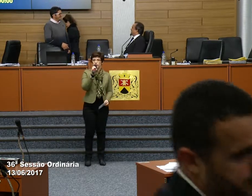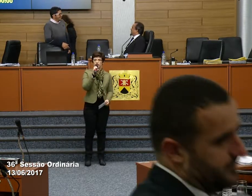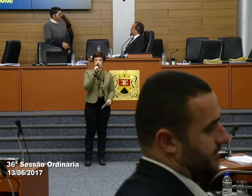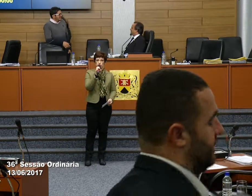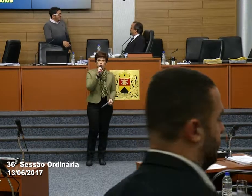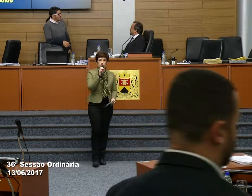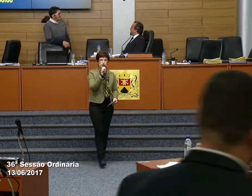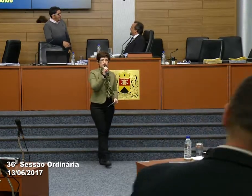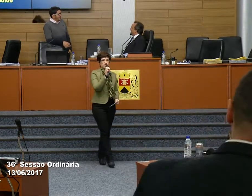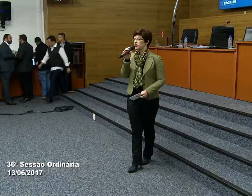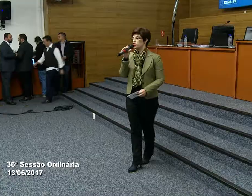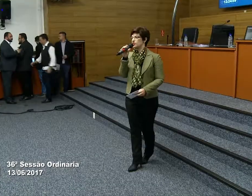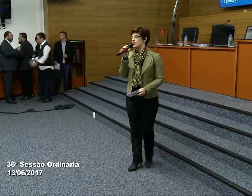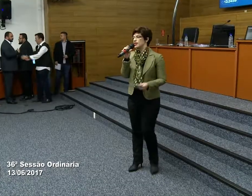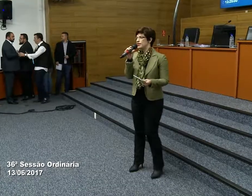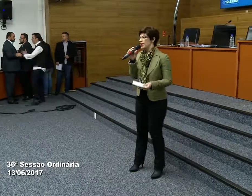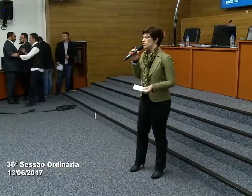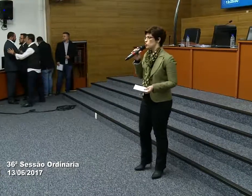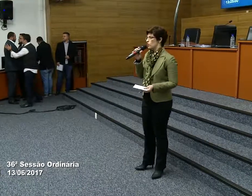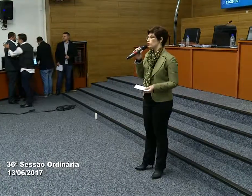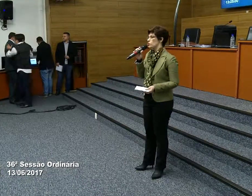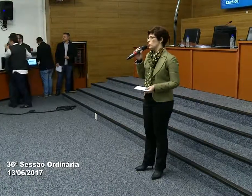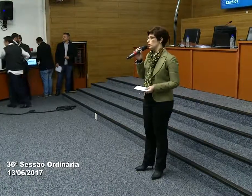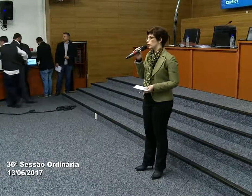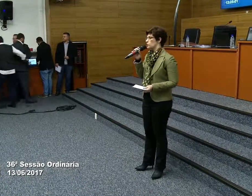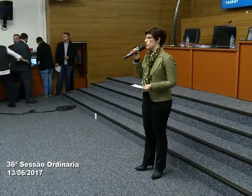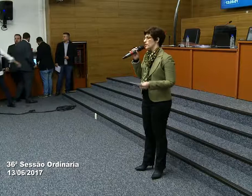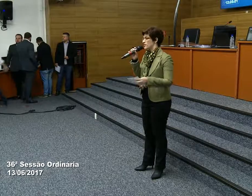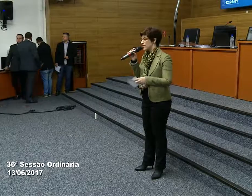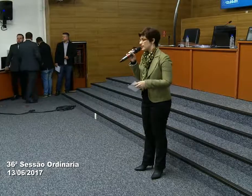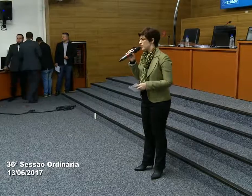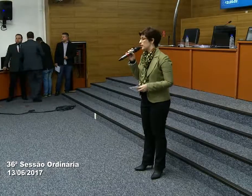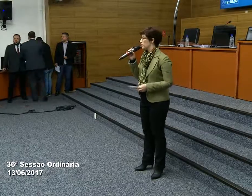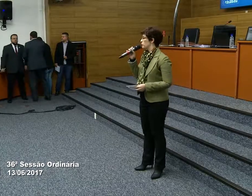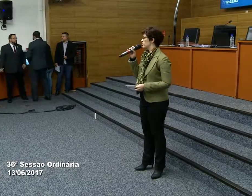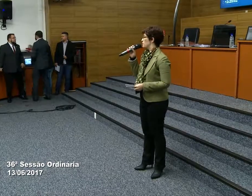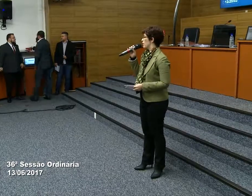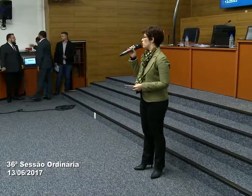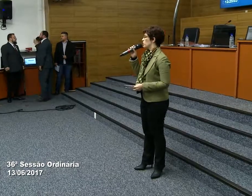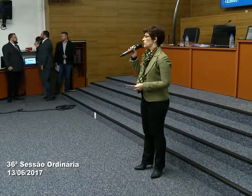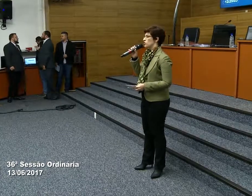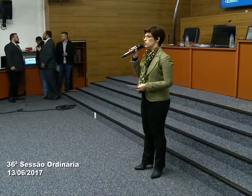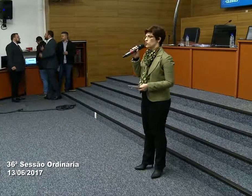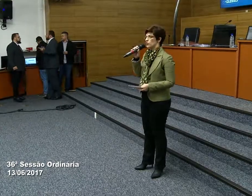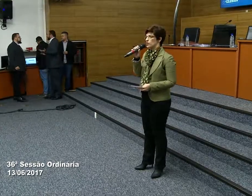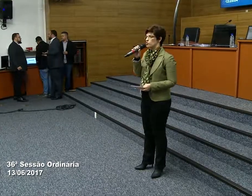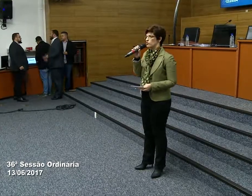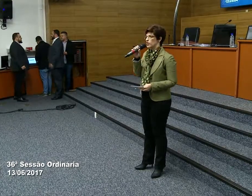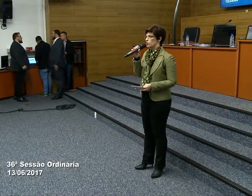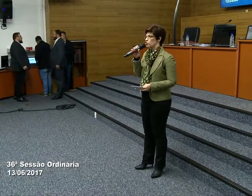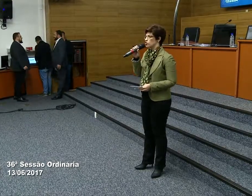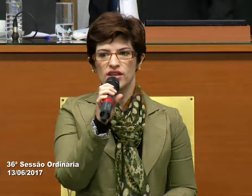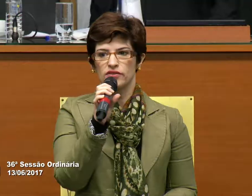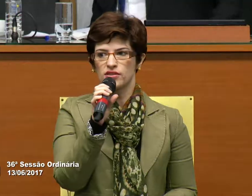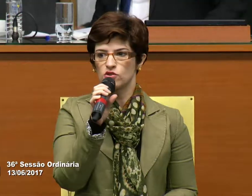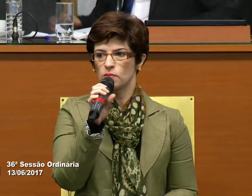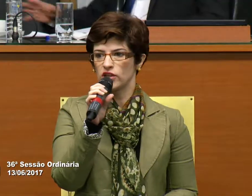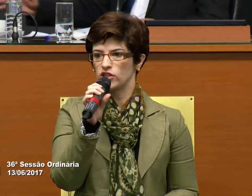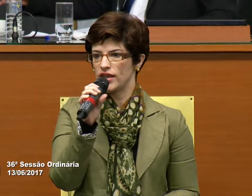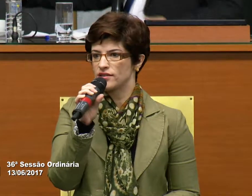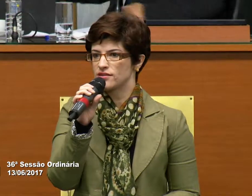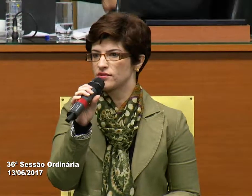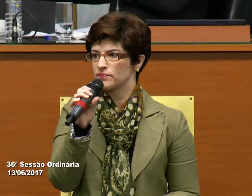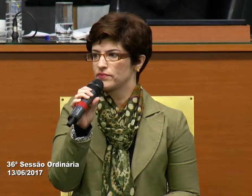Olá, boa tarde a todos. Antes da entrega dos votos de congratulações desta Câmara Municipal, nós convidamos o vereador José